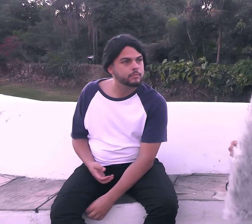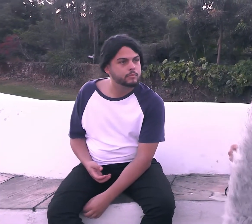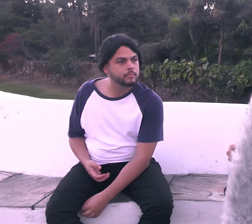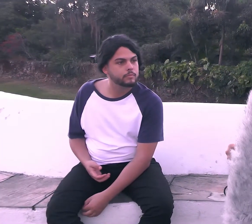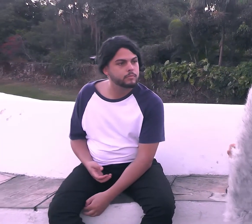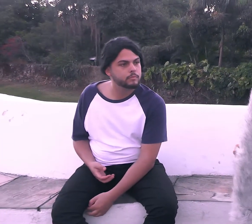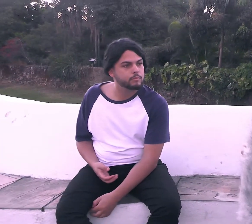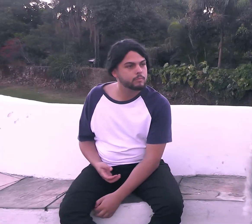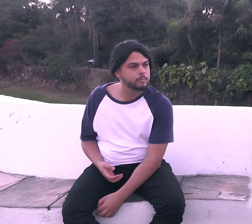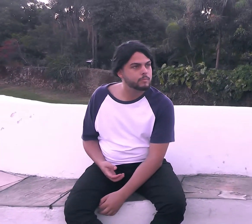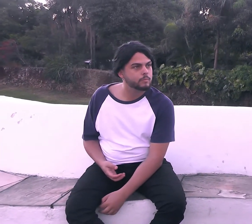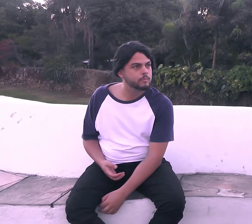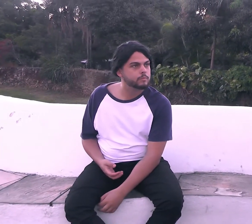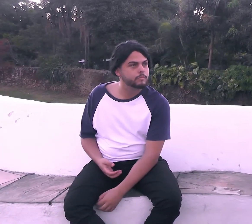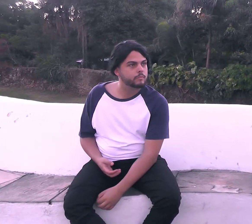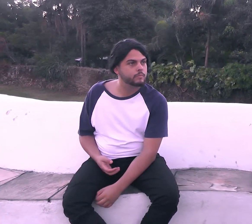tá.